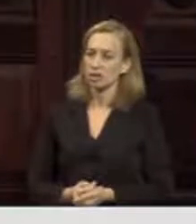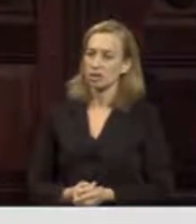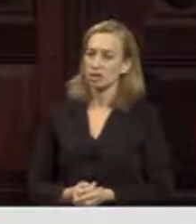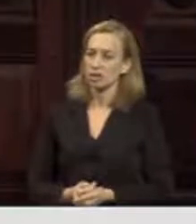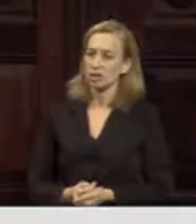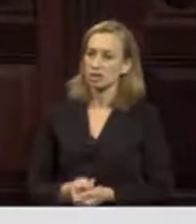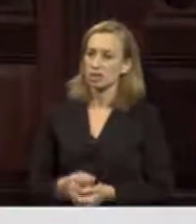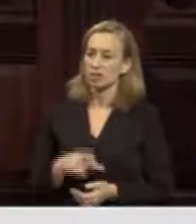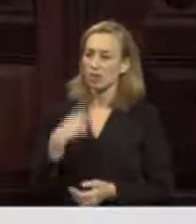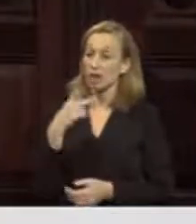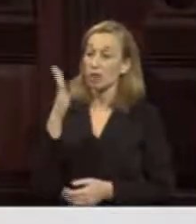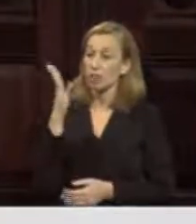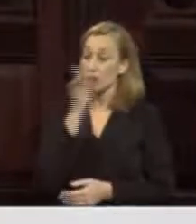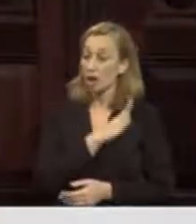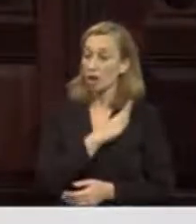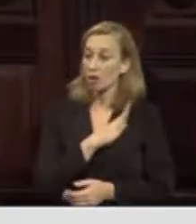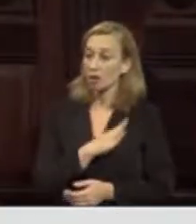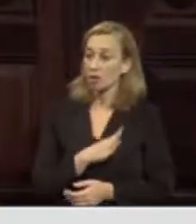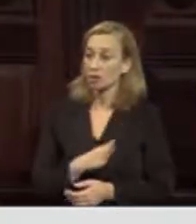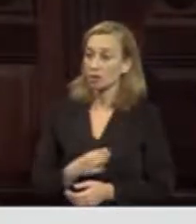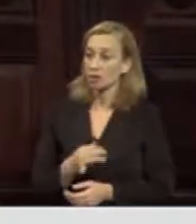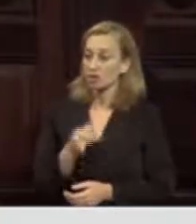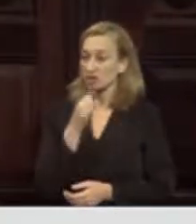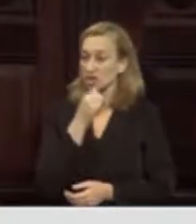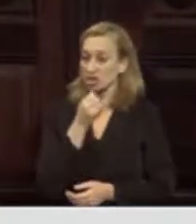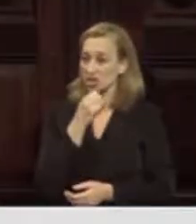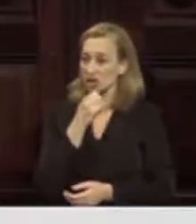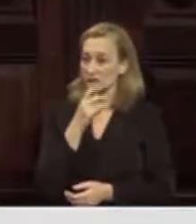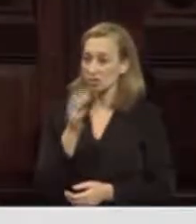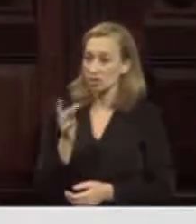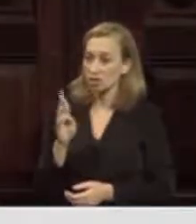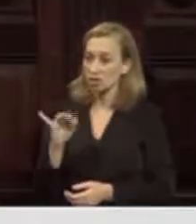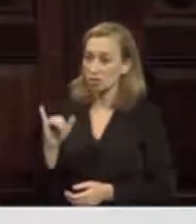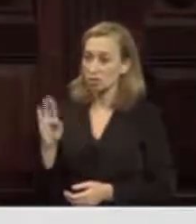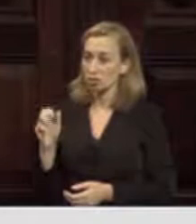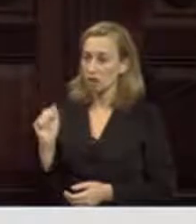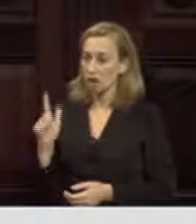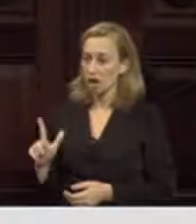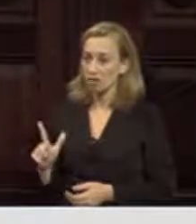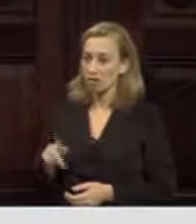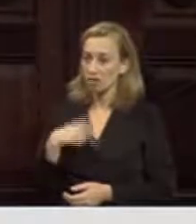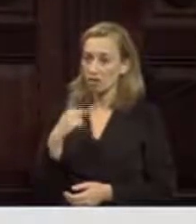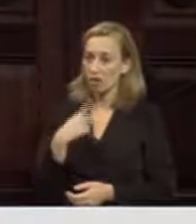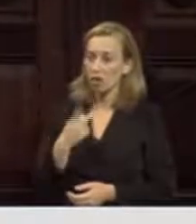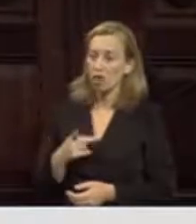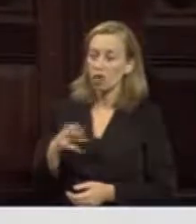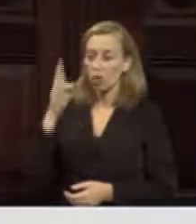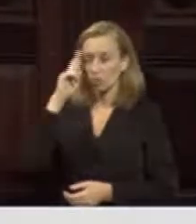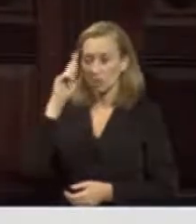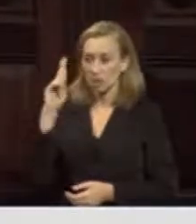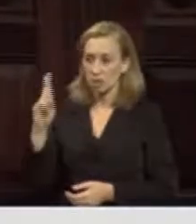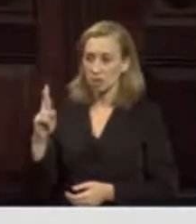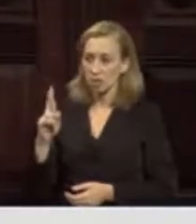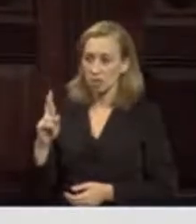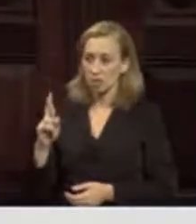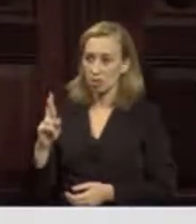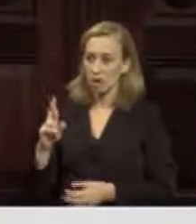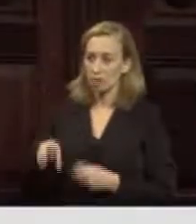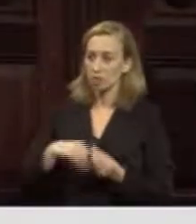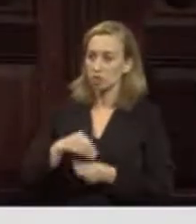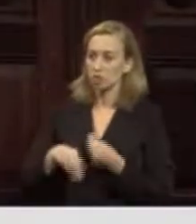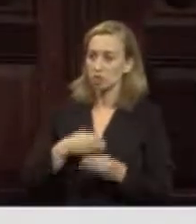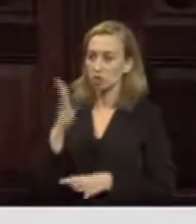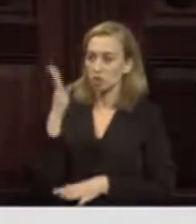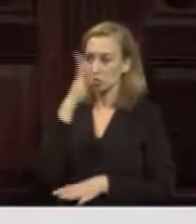Excelência desmoraliza o tribunal. E completou dizendo: o senhor é a mistura do mal